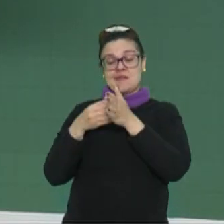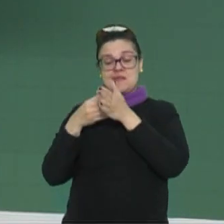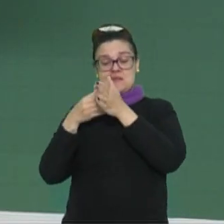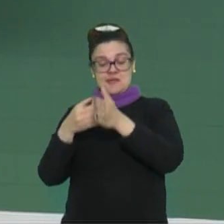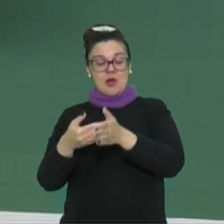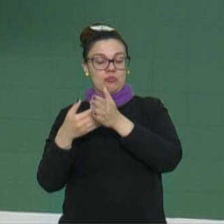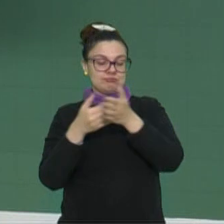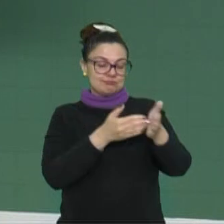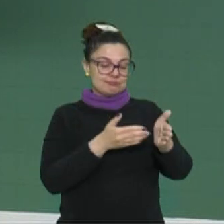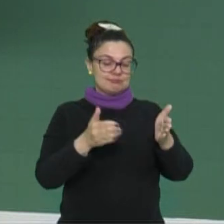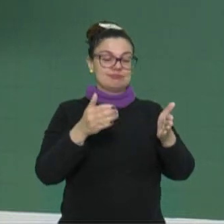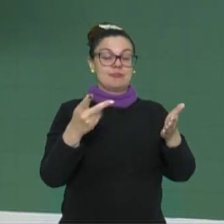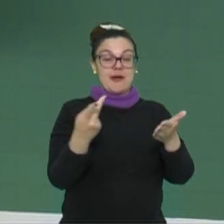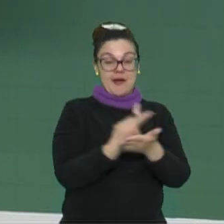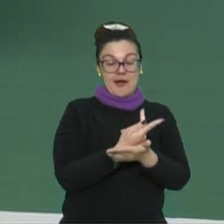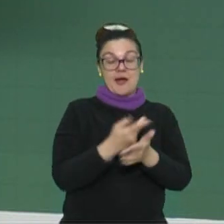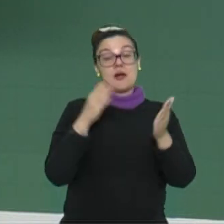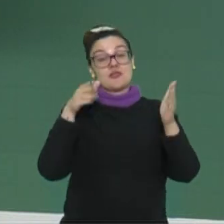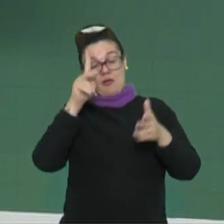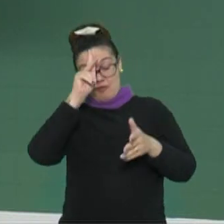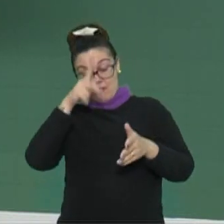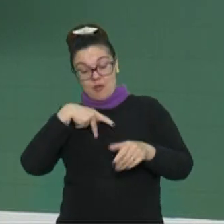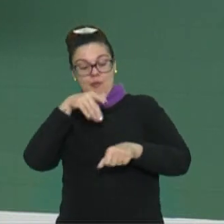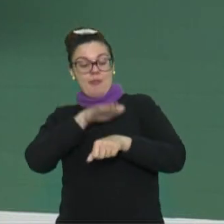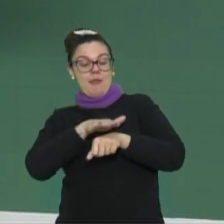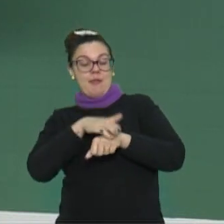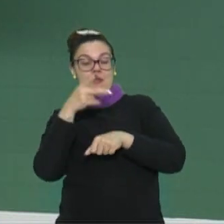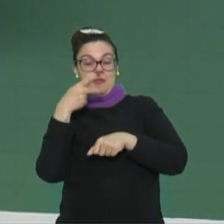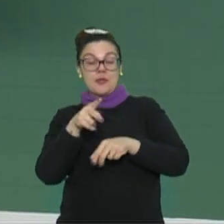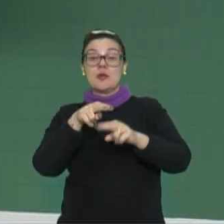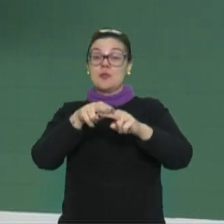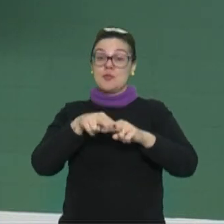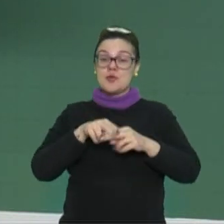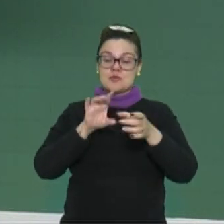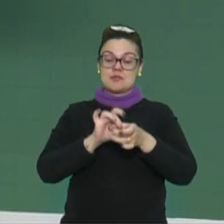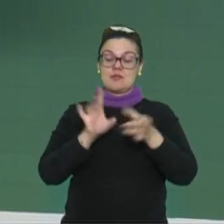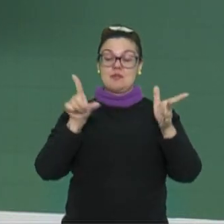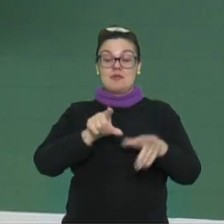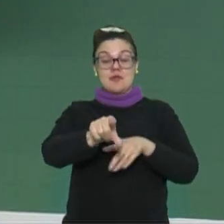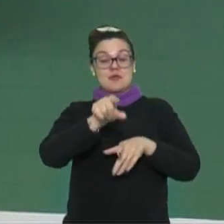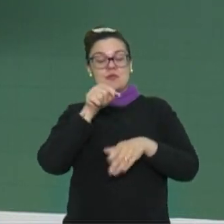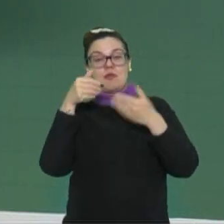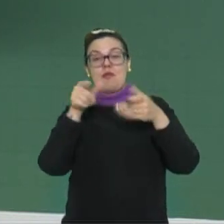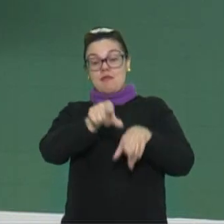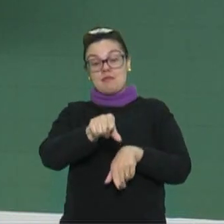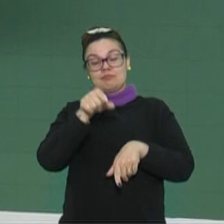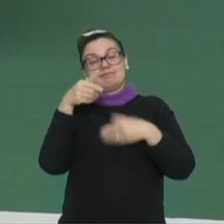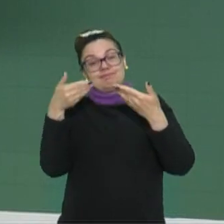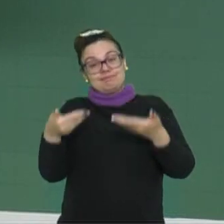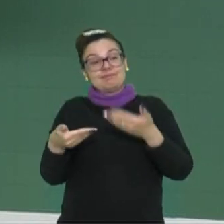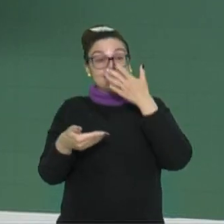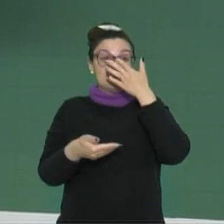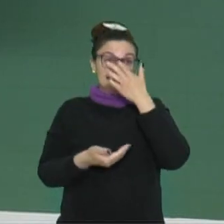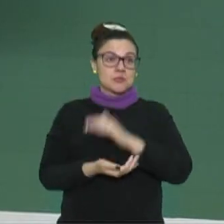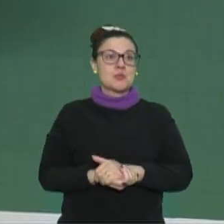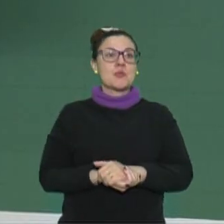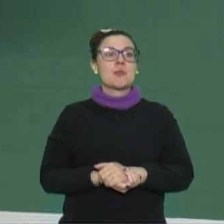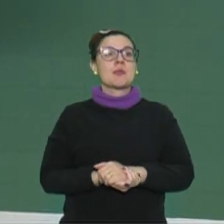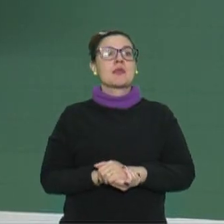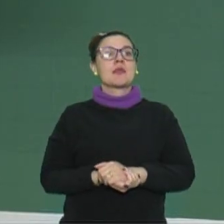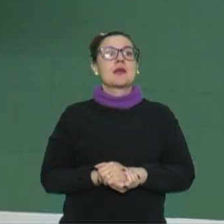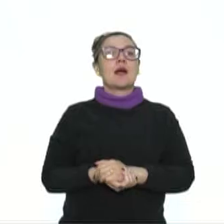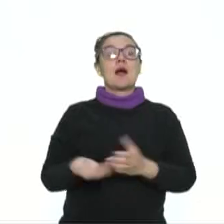errar, já é uma condição inerente a ele. E, portanto, o livre-arbítrio é justamente essa decisão. E aí